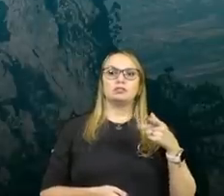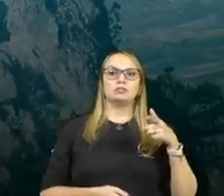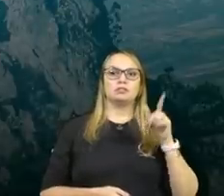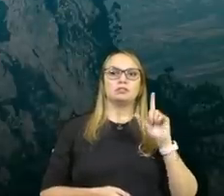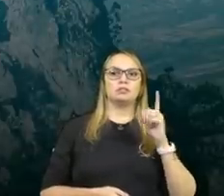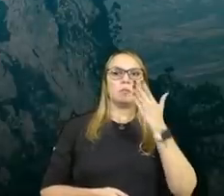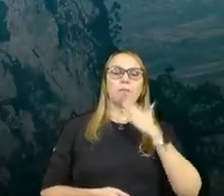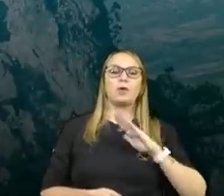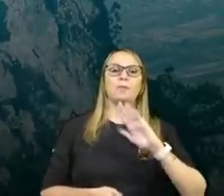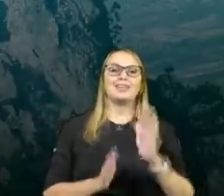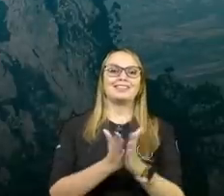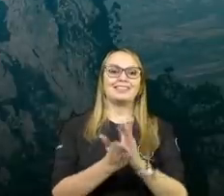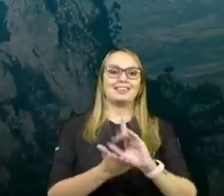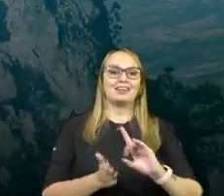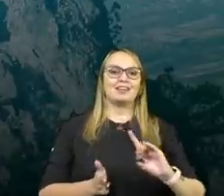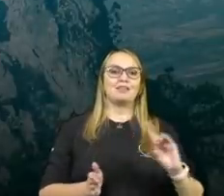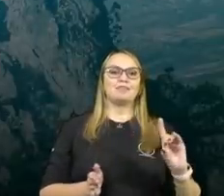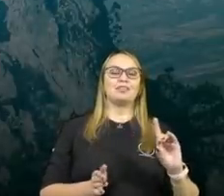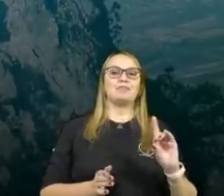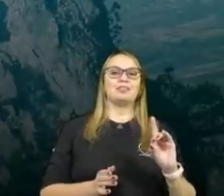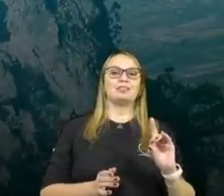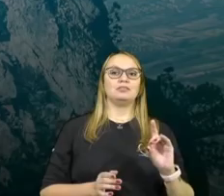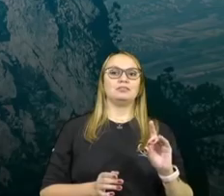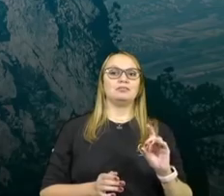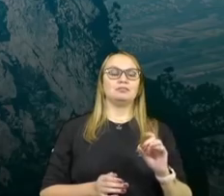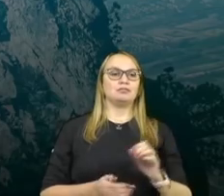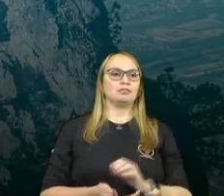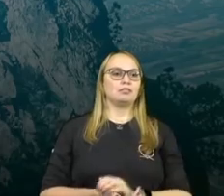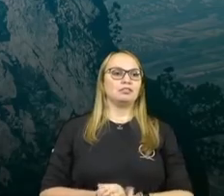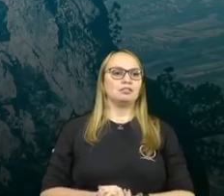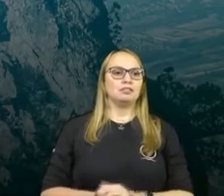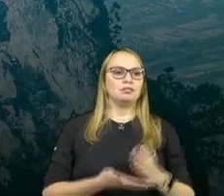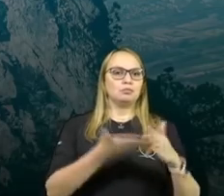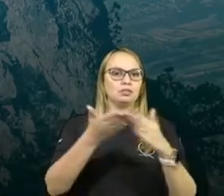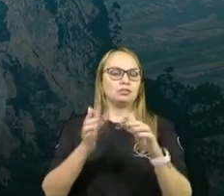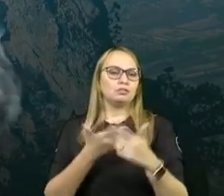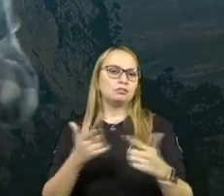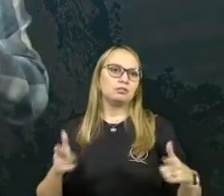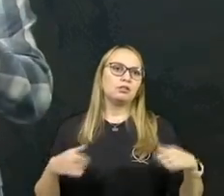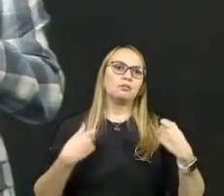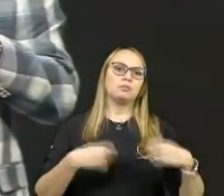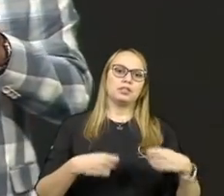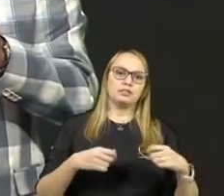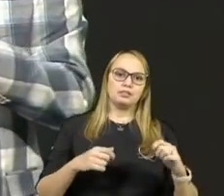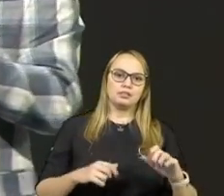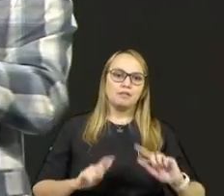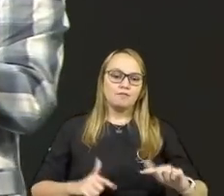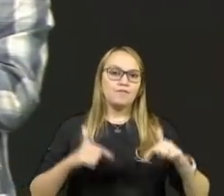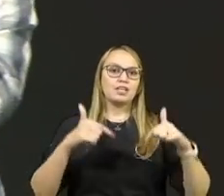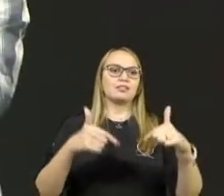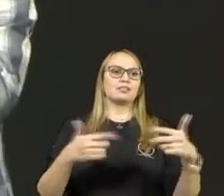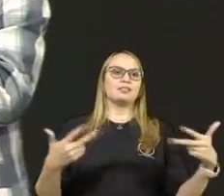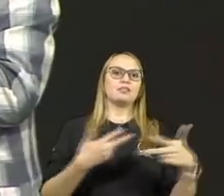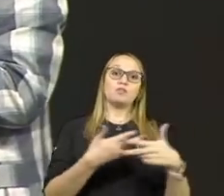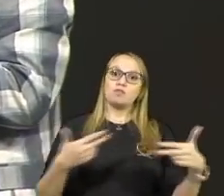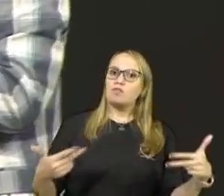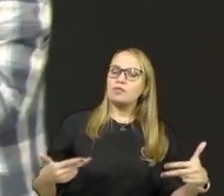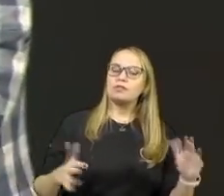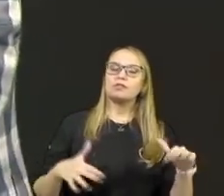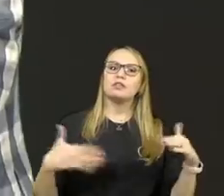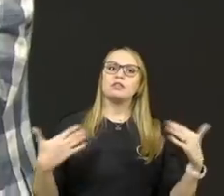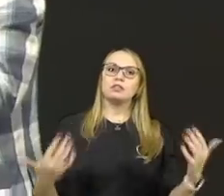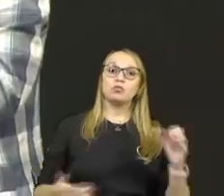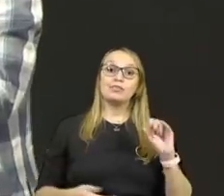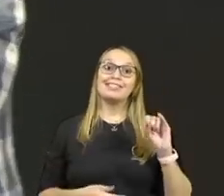promessas na Bíblia soltas. Todas elas estão condicionadas a alguma coisa. Então, a condição